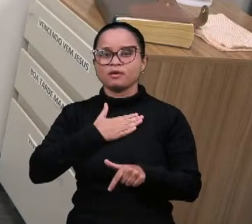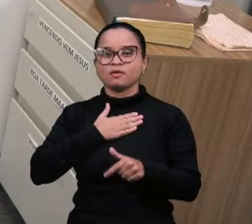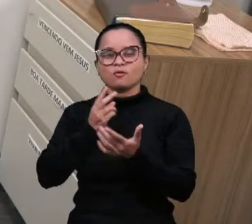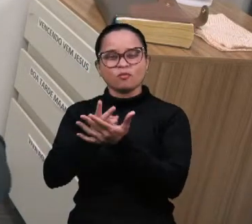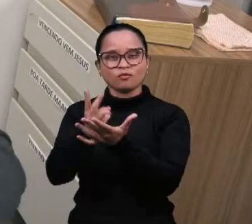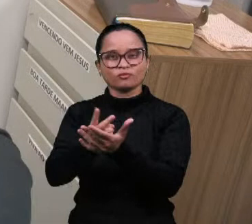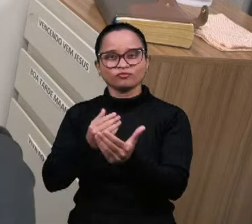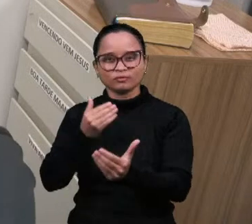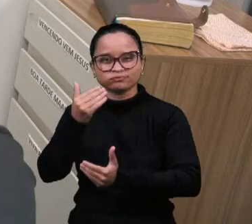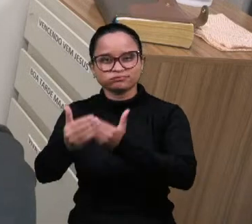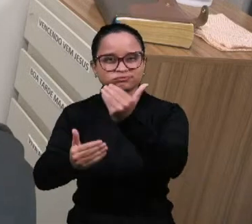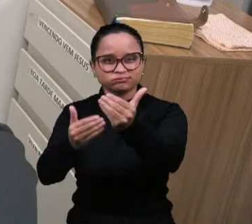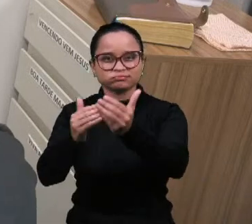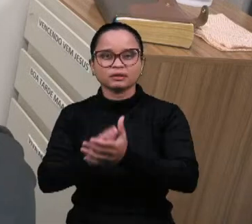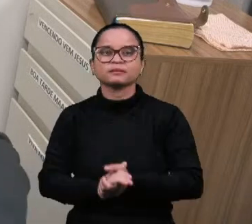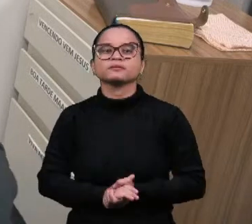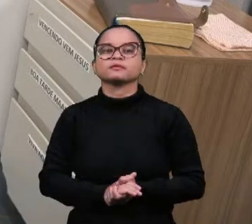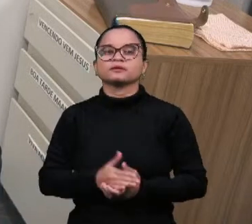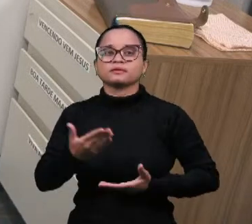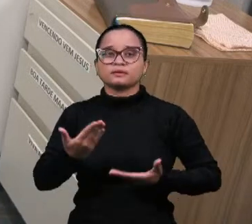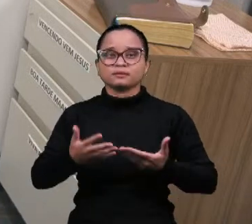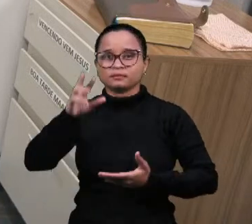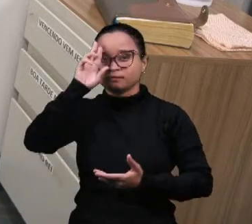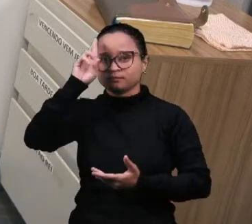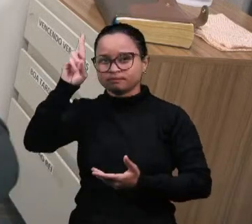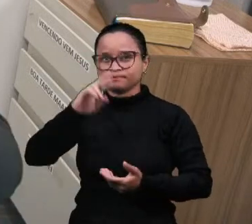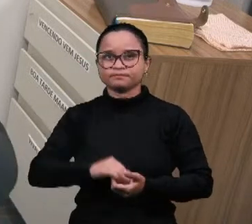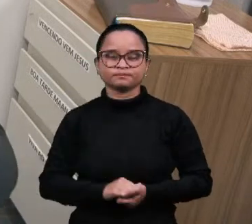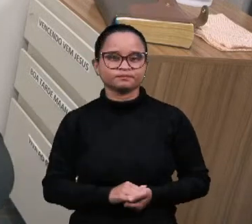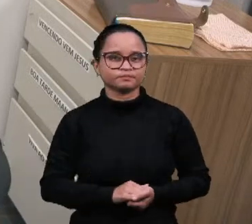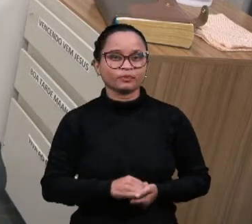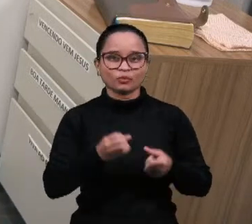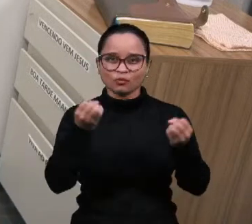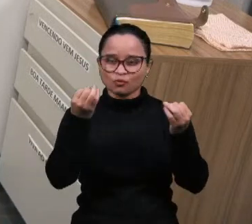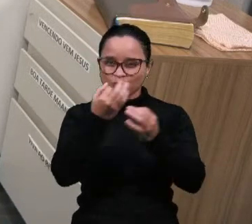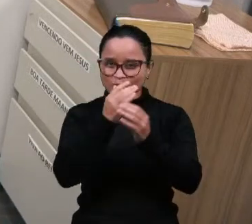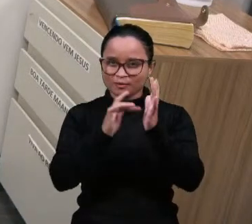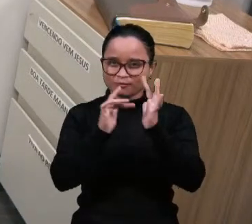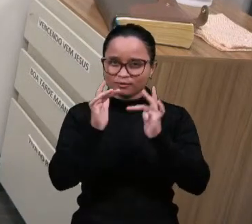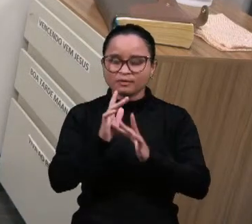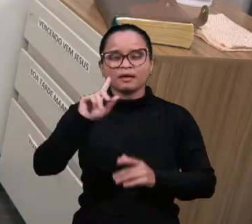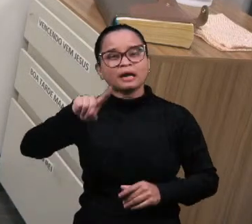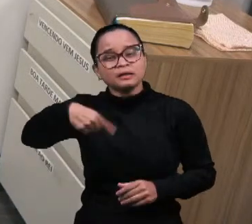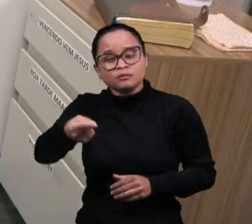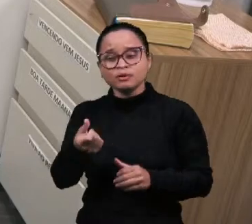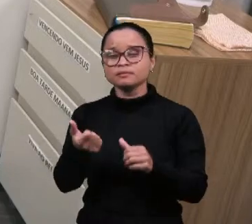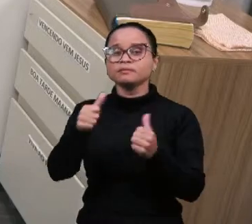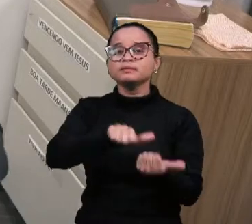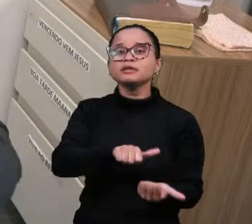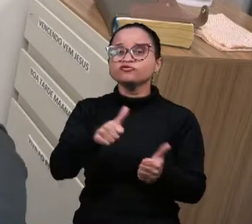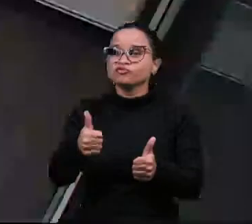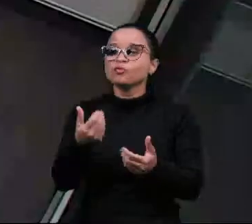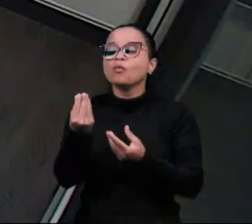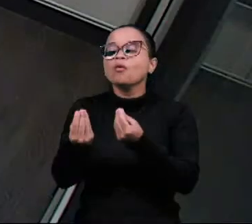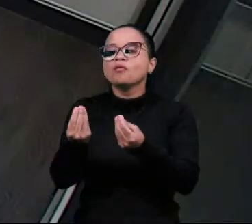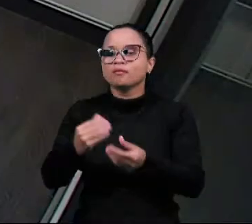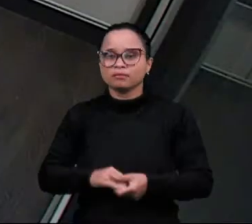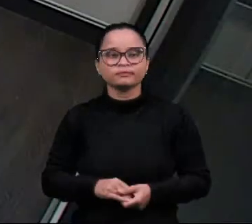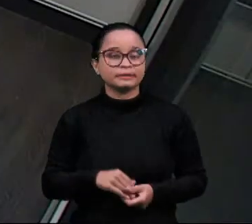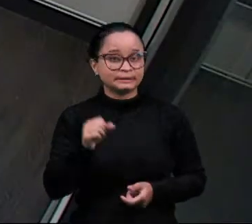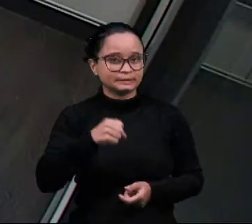sendo dirigido pelo Espírito Santo. Glória a Jesus. Verdade. E depois, como é que foi o batismo? Depois veio o batismo, né? Veio o batismo.